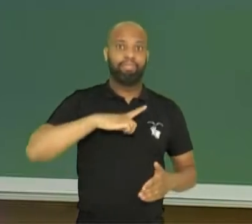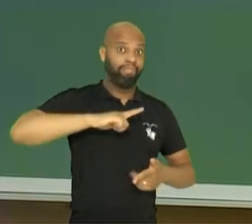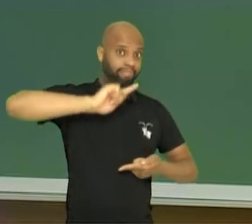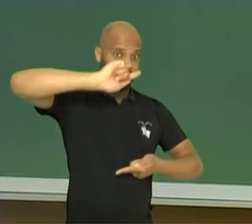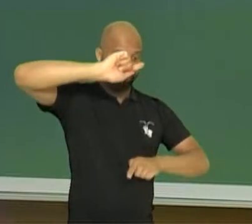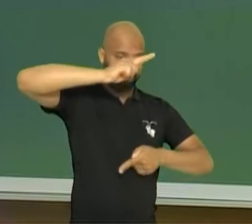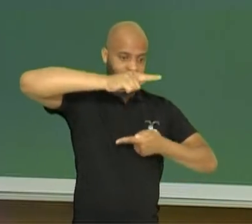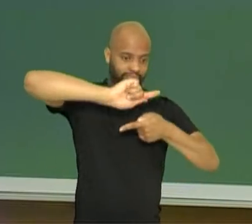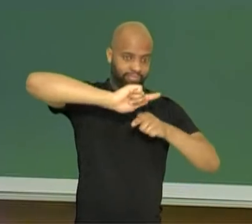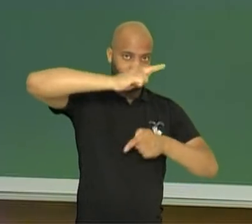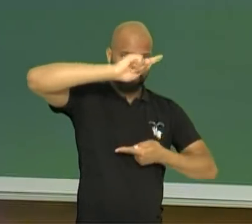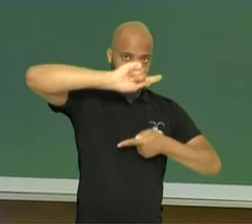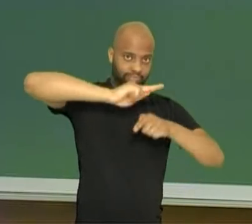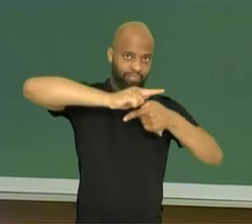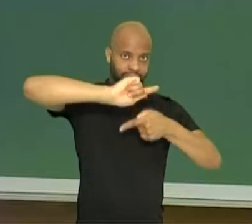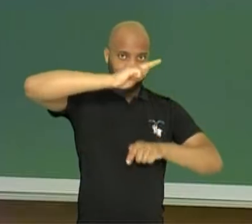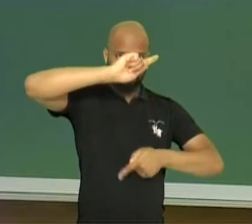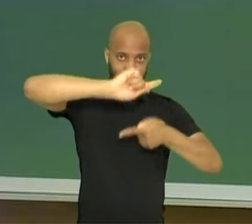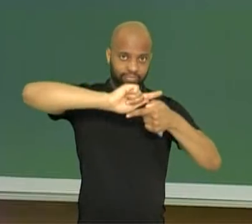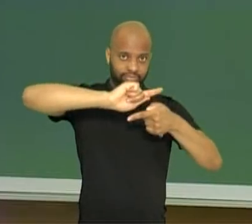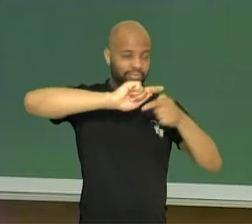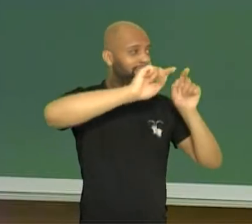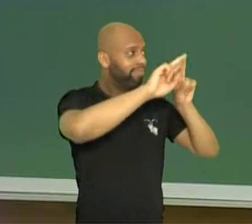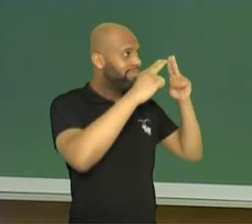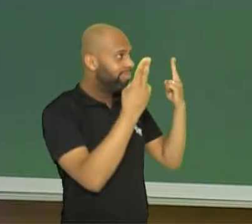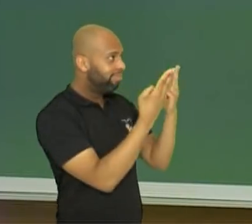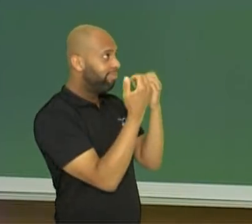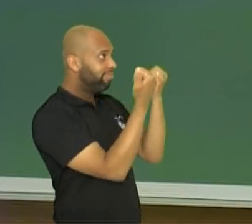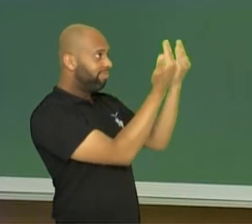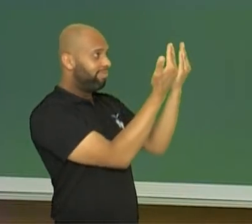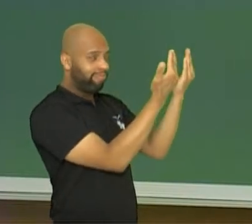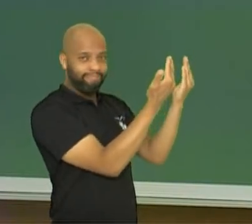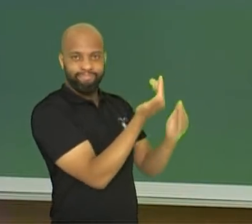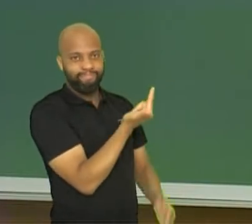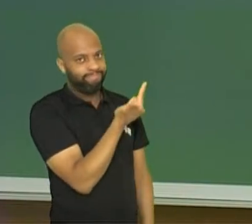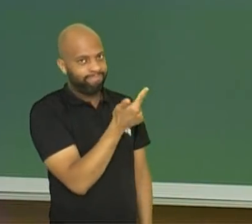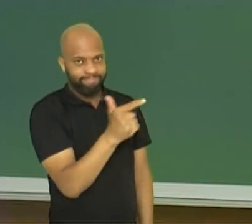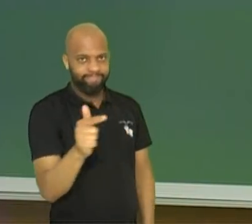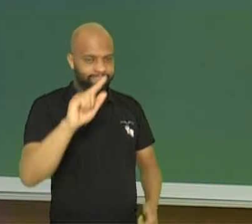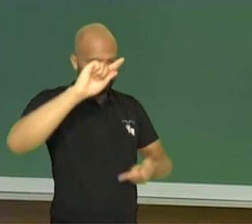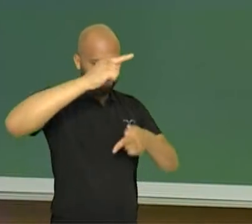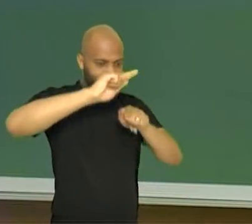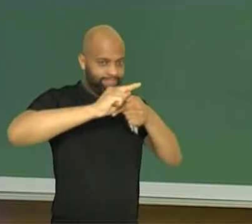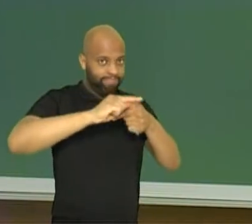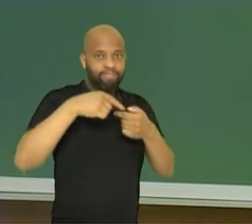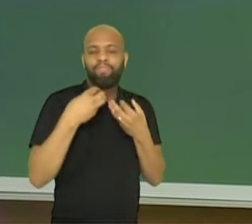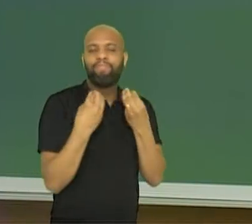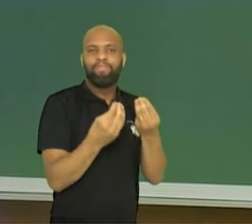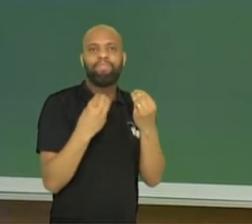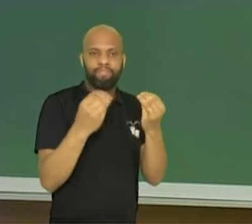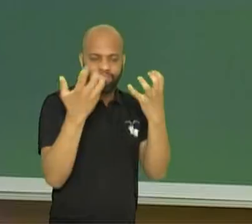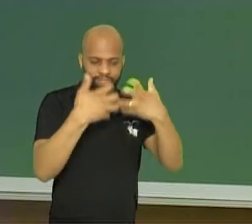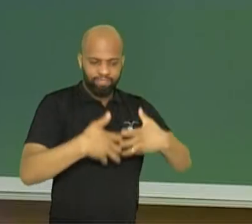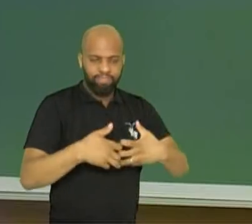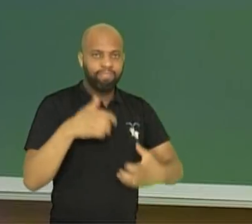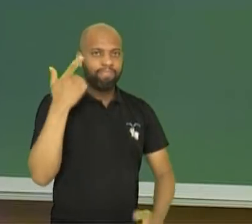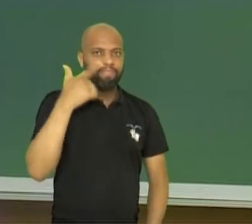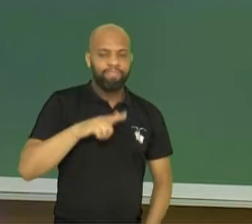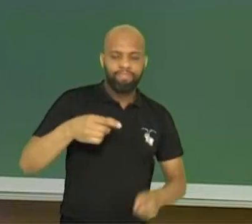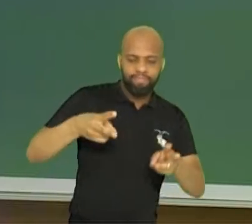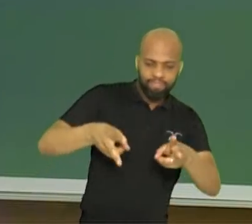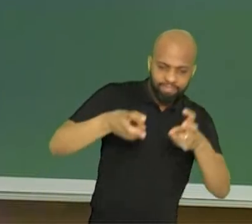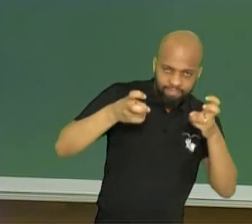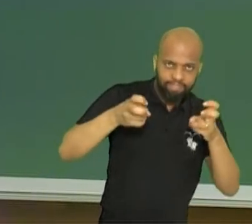gravidade, né? Vamos dizer assim, onde que ele quer mandar o pai? Para o espaço. E lá no espaço, tem gravidade? Não tem gravidade? Como que funciona? Então você já consegue